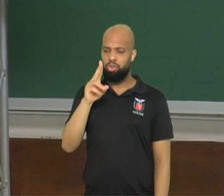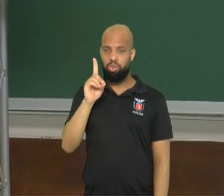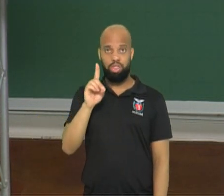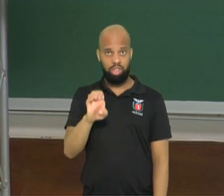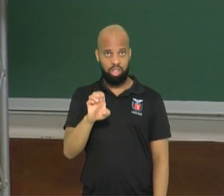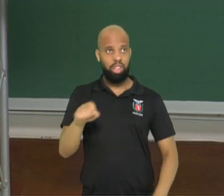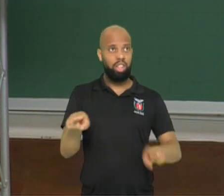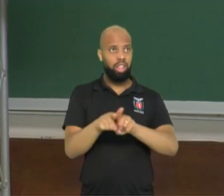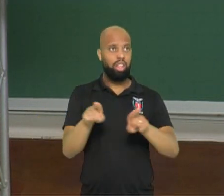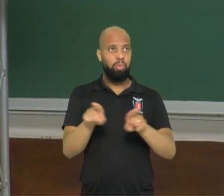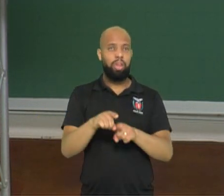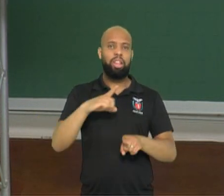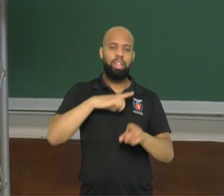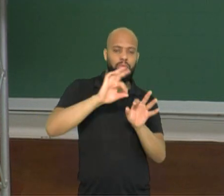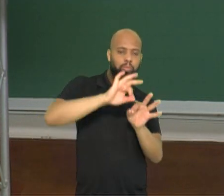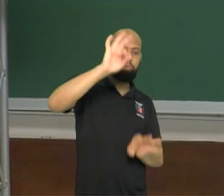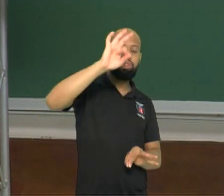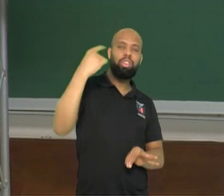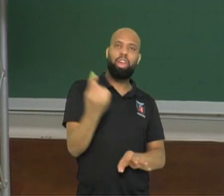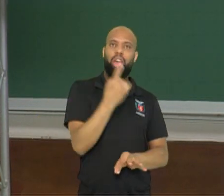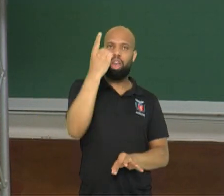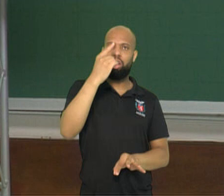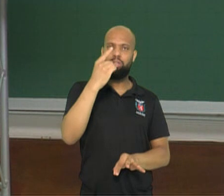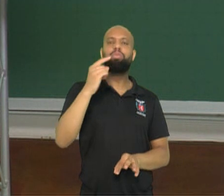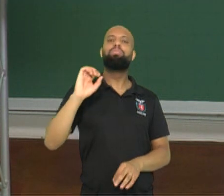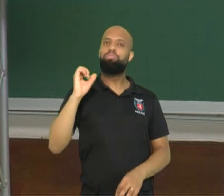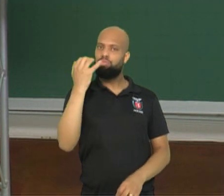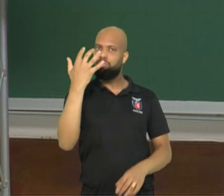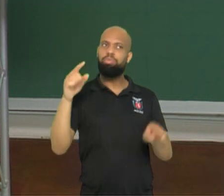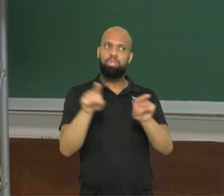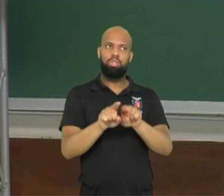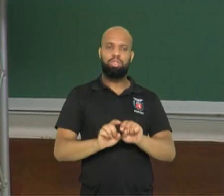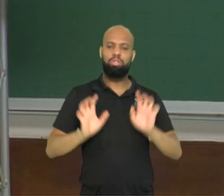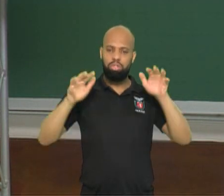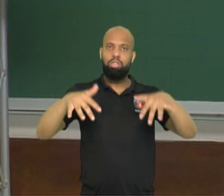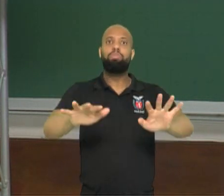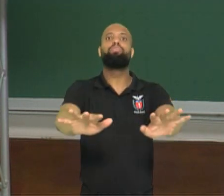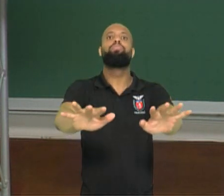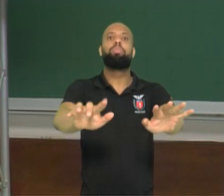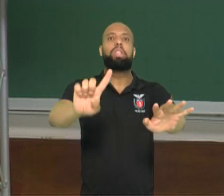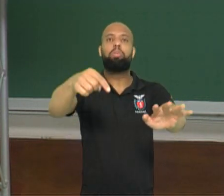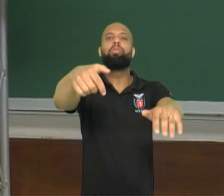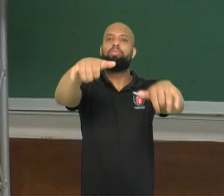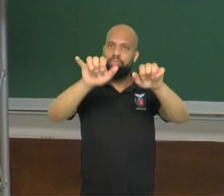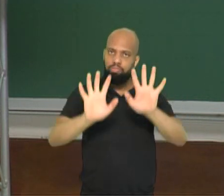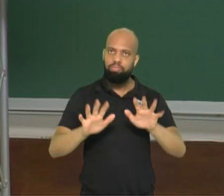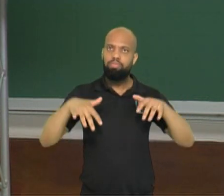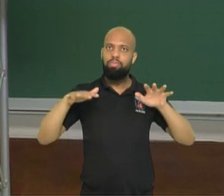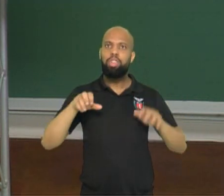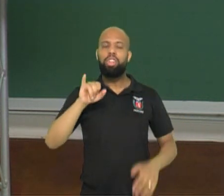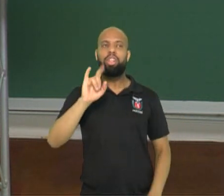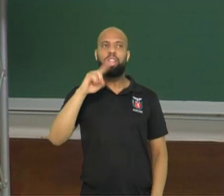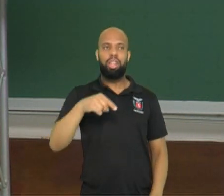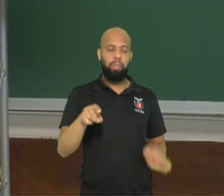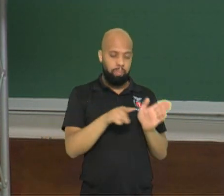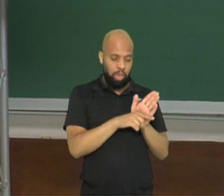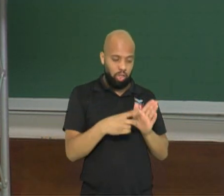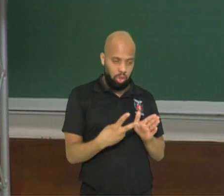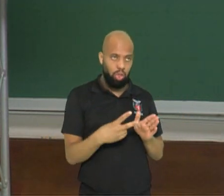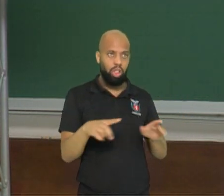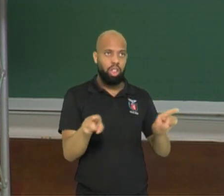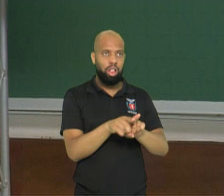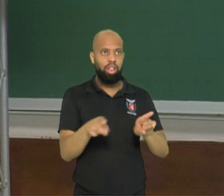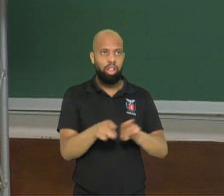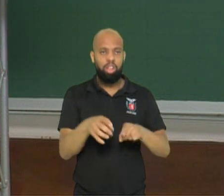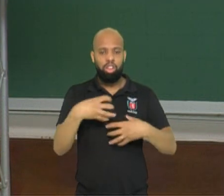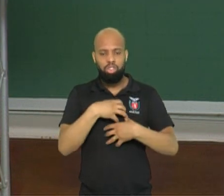ó. Um ponto mais alto. E é o que acontece com a nossa maré. Ela vai lá em cima e depois desce. Se for -2, eu tenho